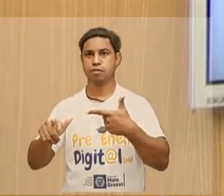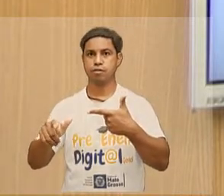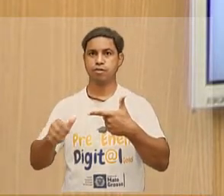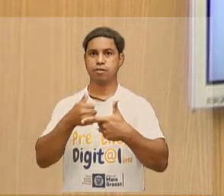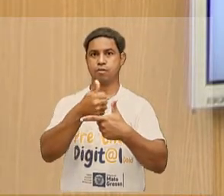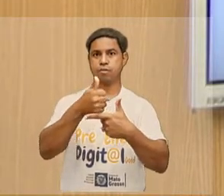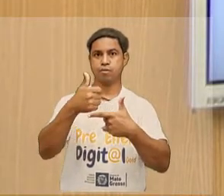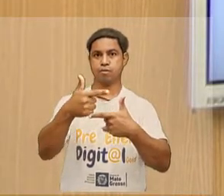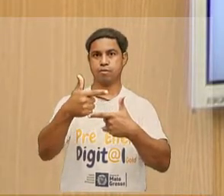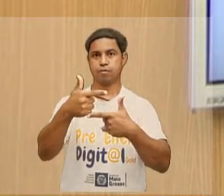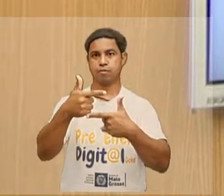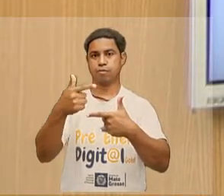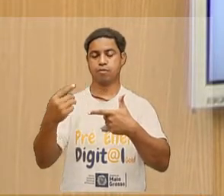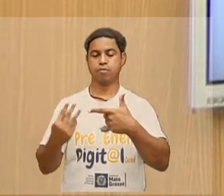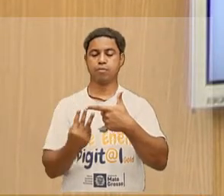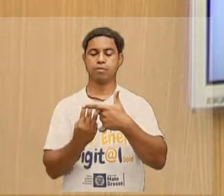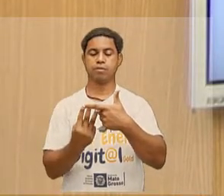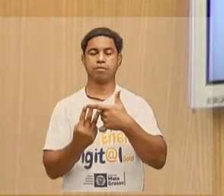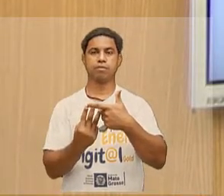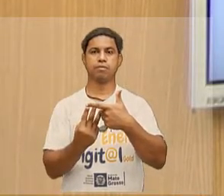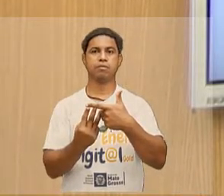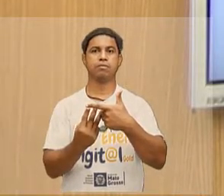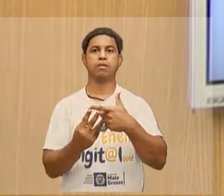de corrente elétrica é 4 amperes.